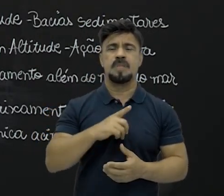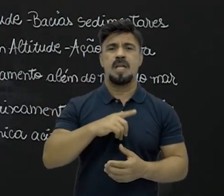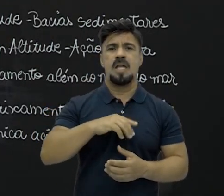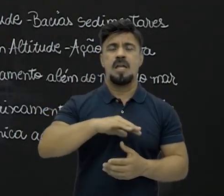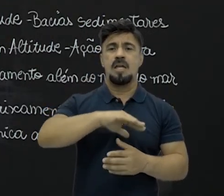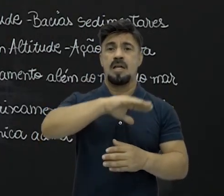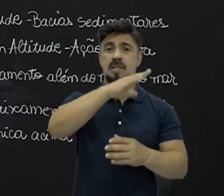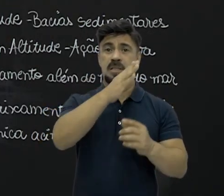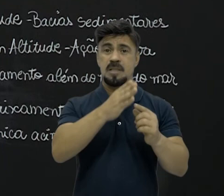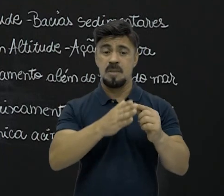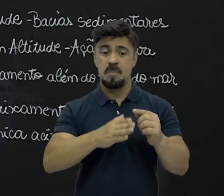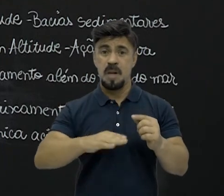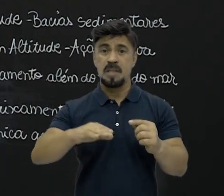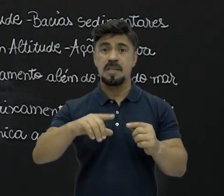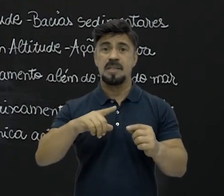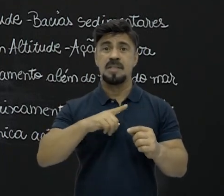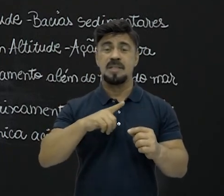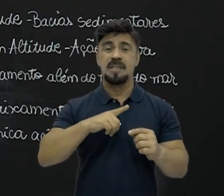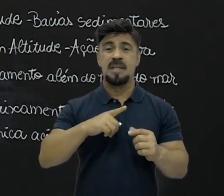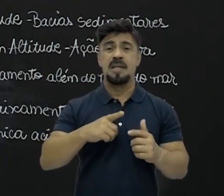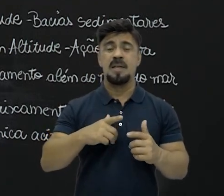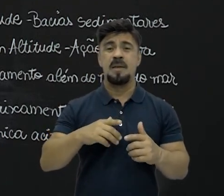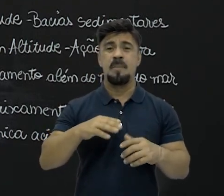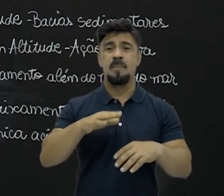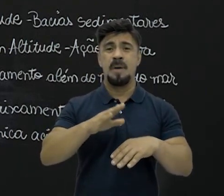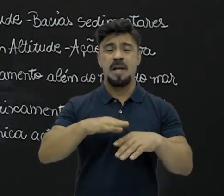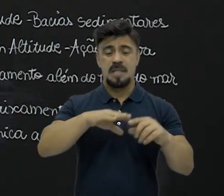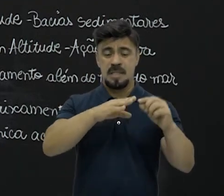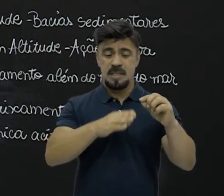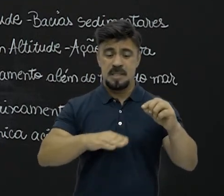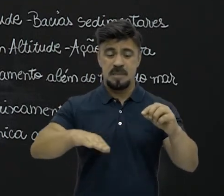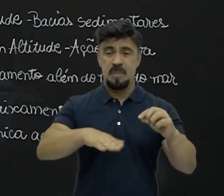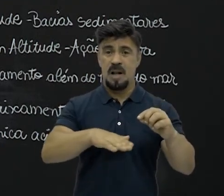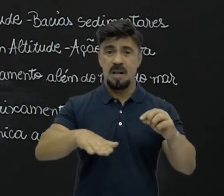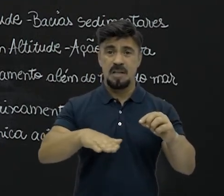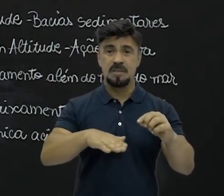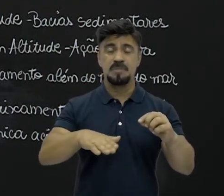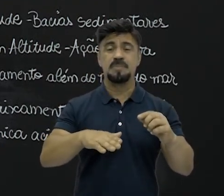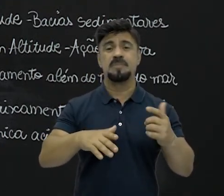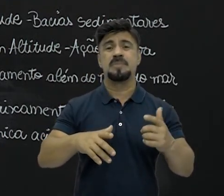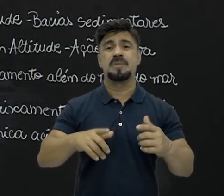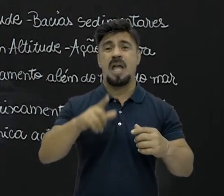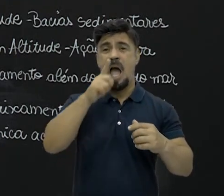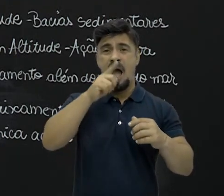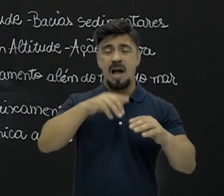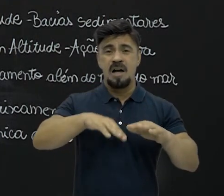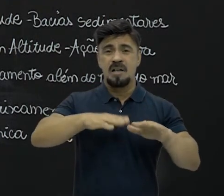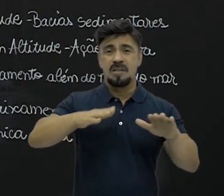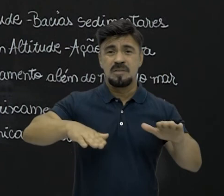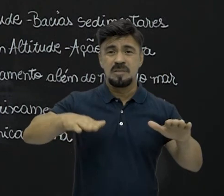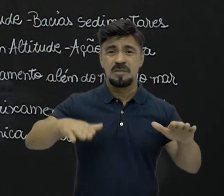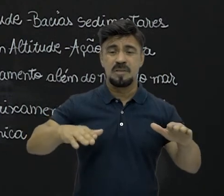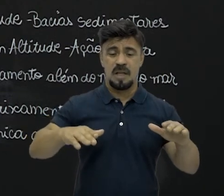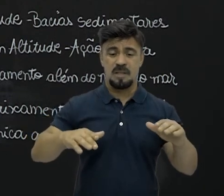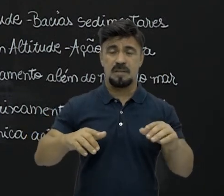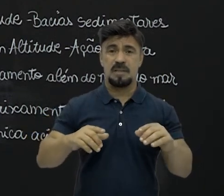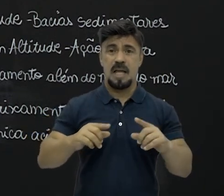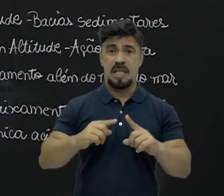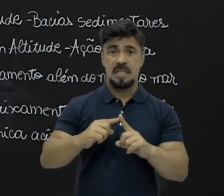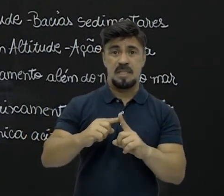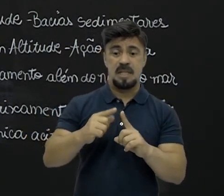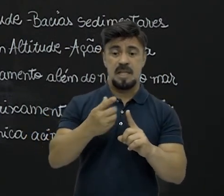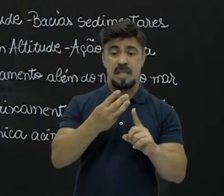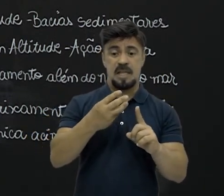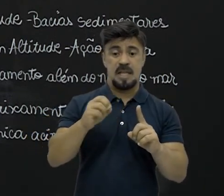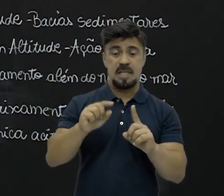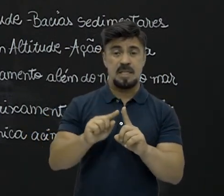planície, onde temos aí esse relevo mais plano, no nível do mar. O planalto, onde temos acima de 300 metros, uma área plana